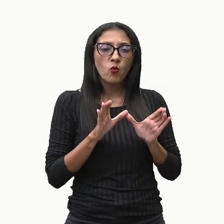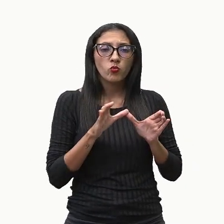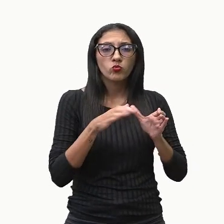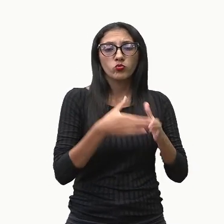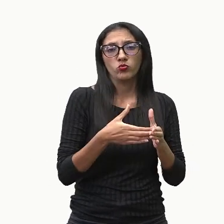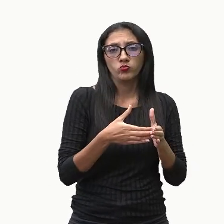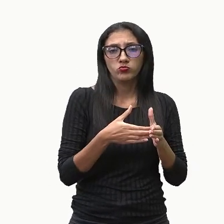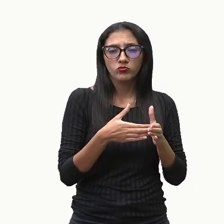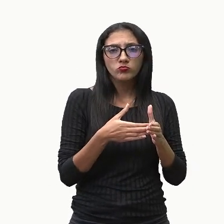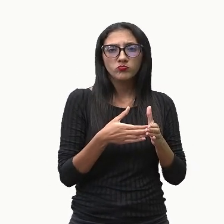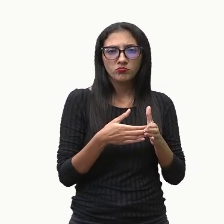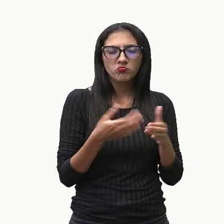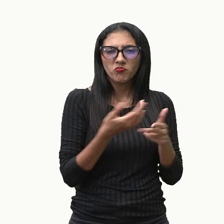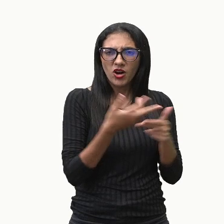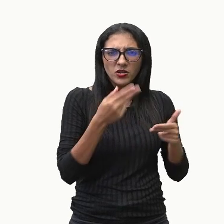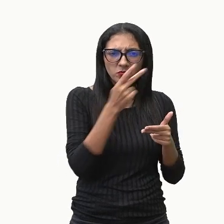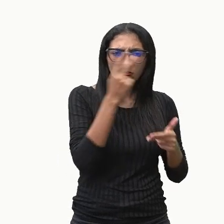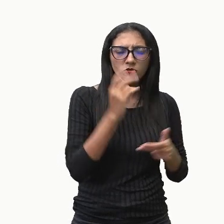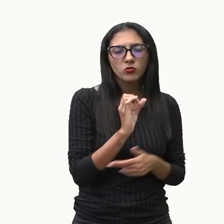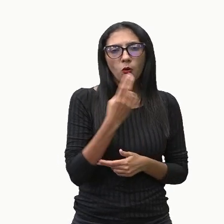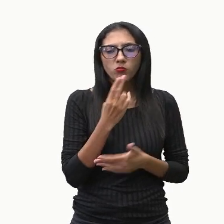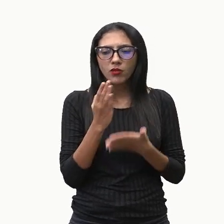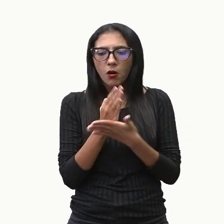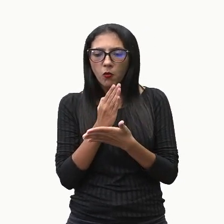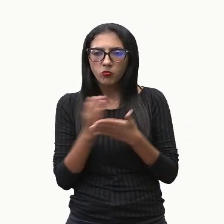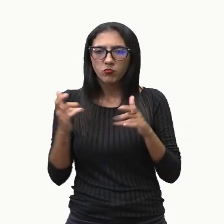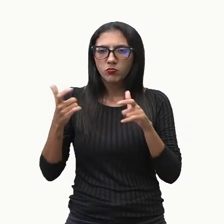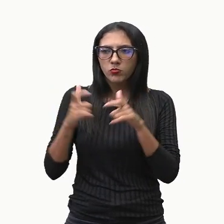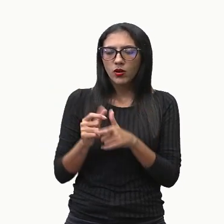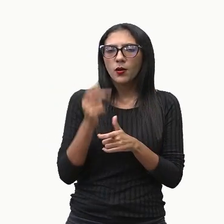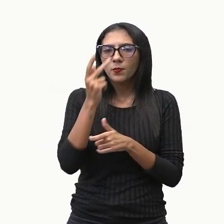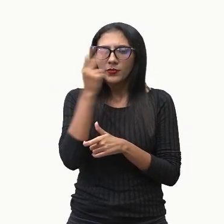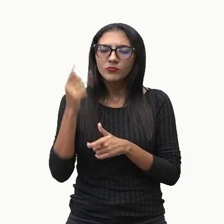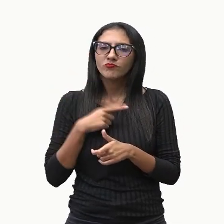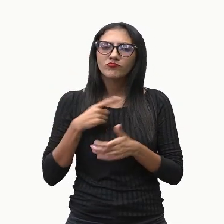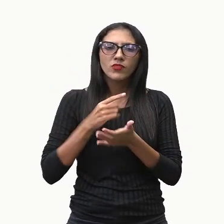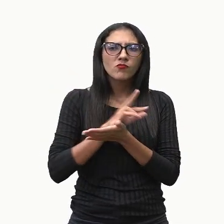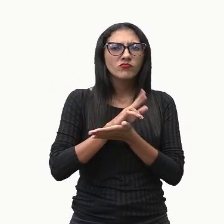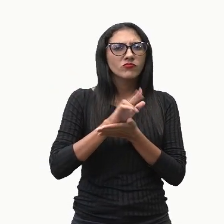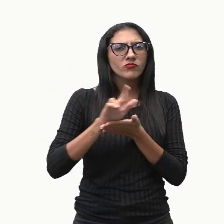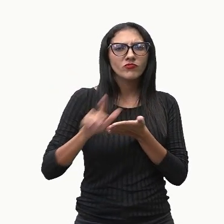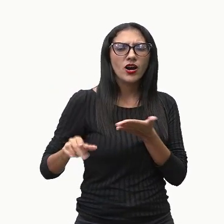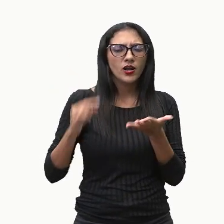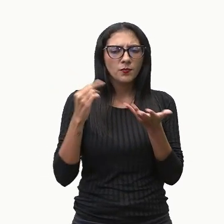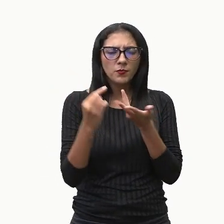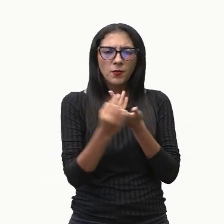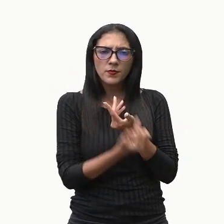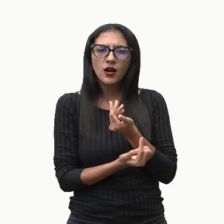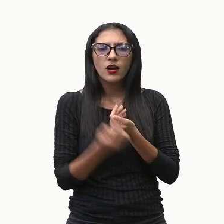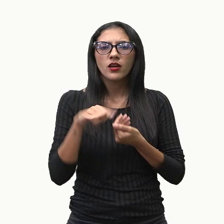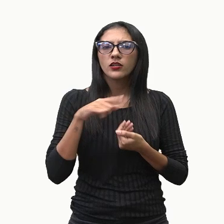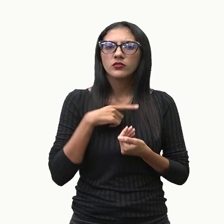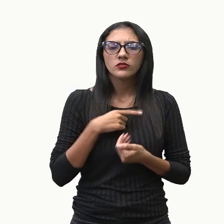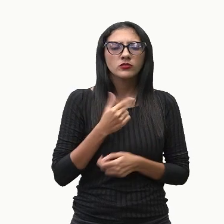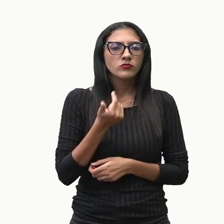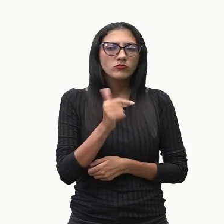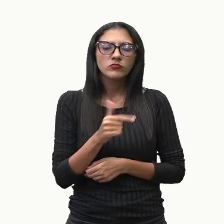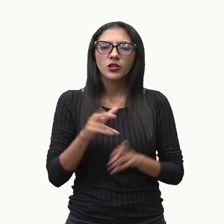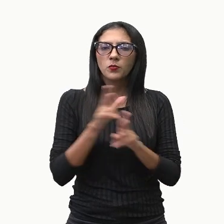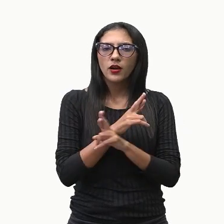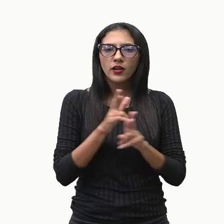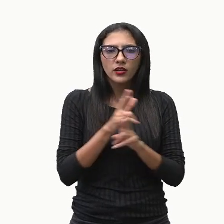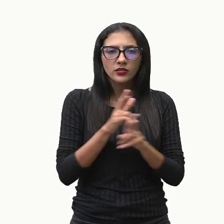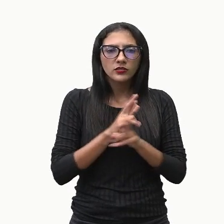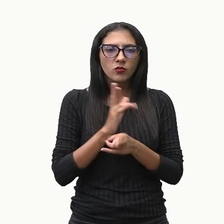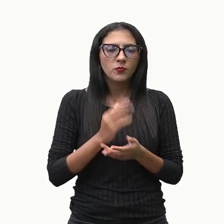ou indivíduos por várias razões, que por várias razões não possuem uma ligação fixa ou